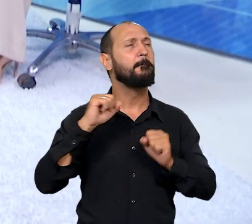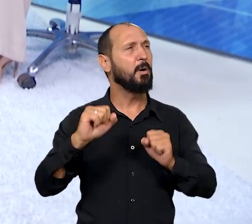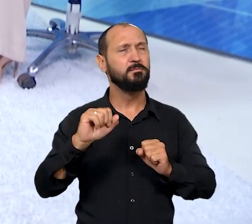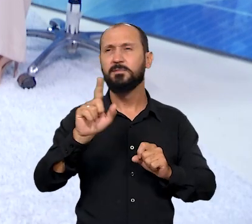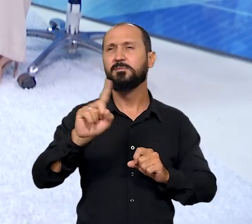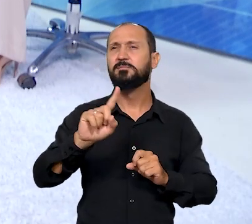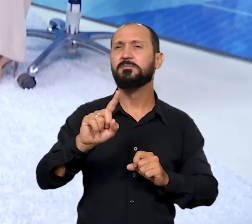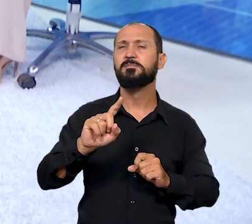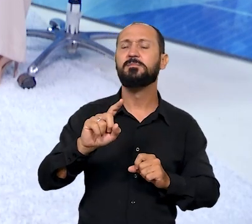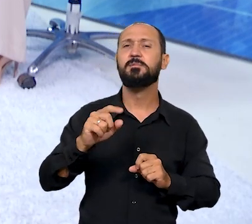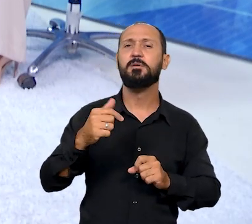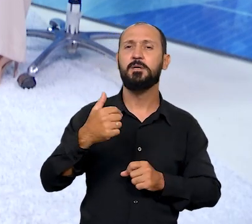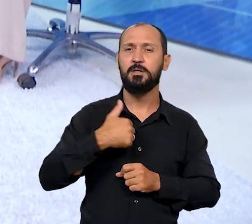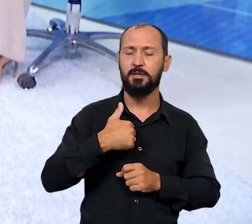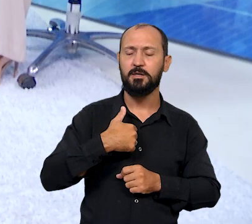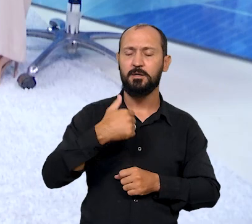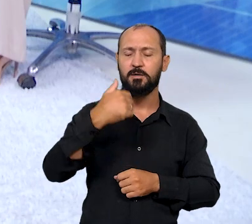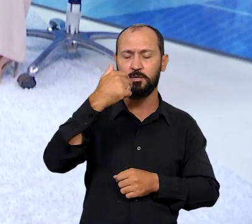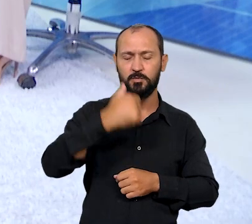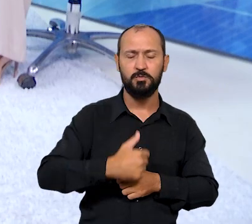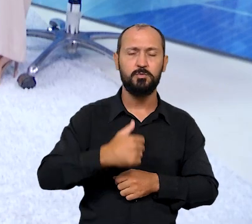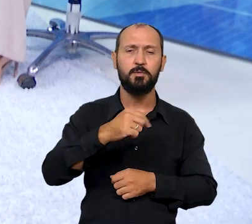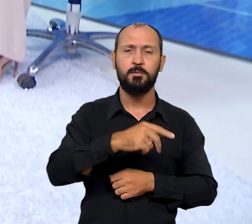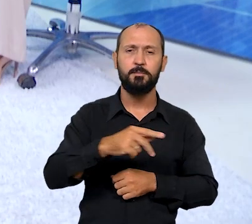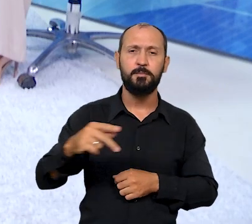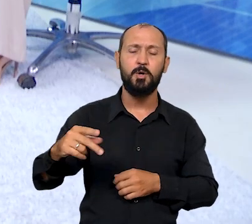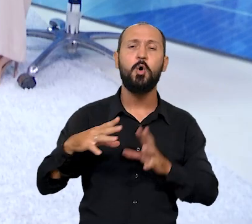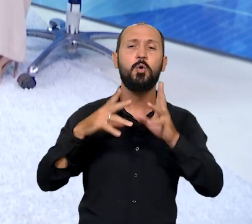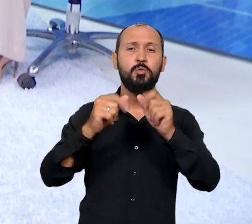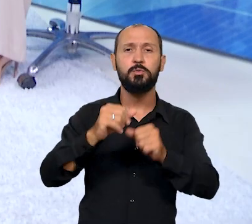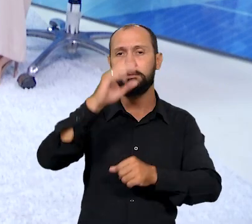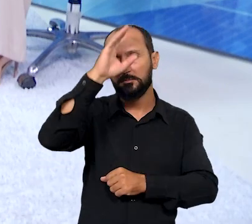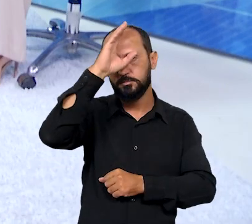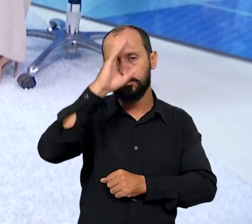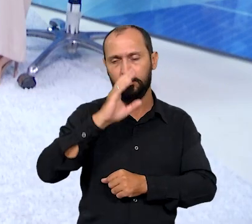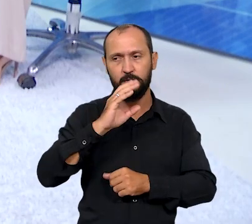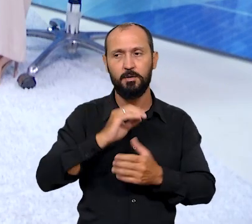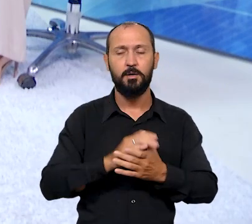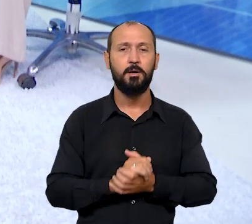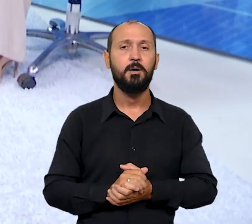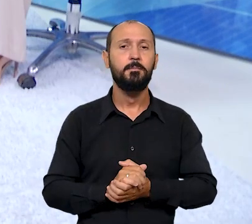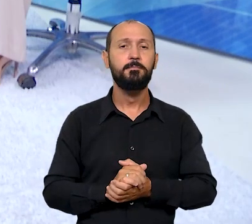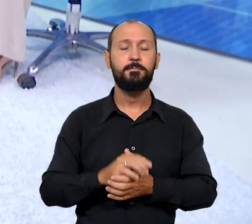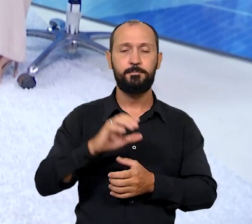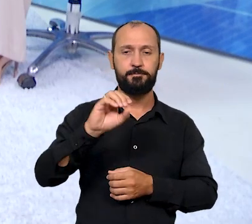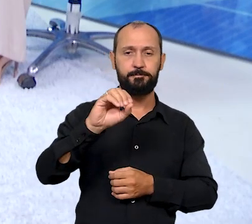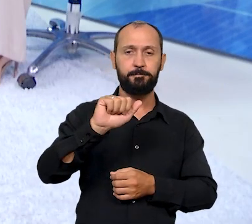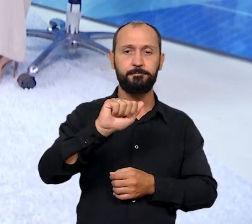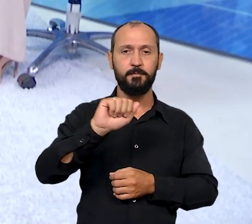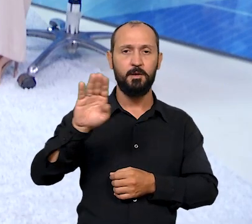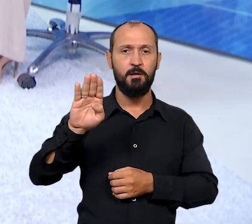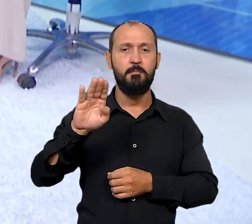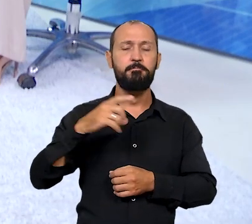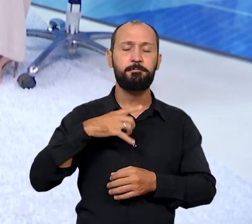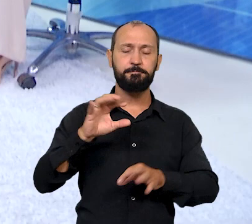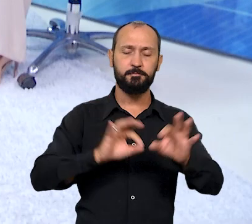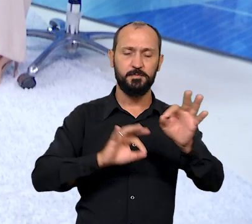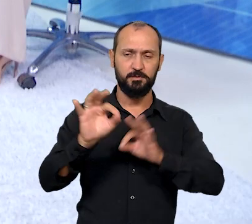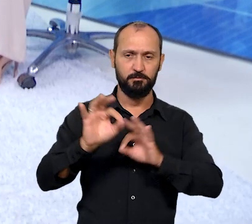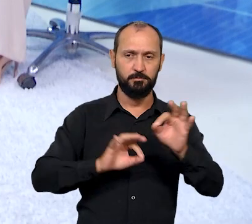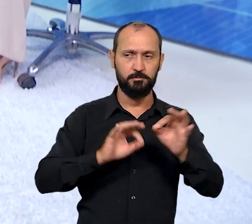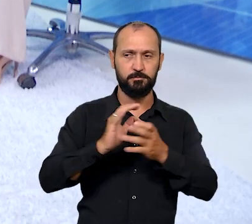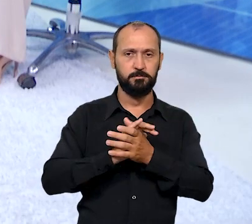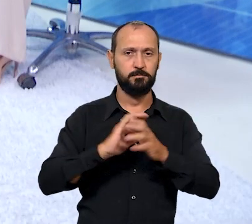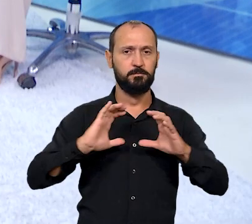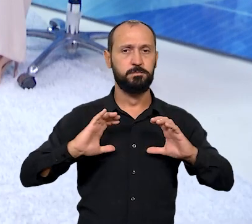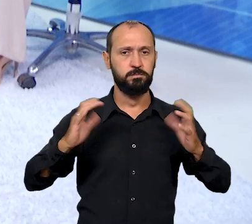99%, não, eu posso dizer com toda certeza, enquanto eu presidi ali, estou presidindo, todos os eventos foram gratuitos. E a OAB, ela busca fazer